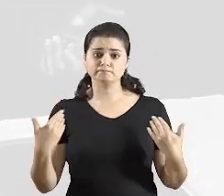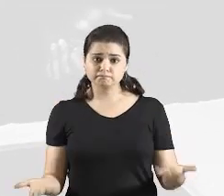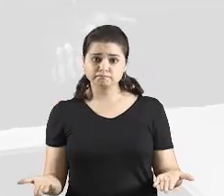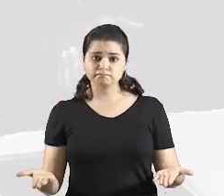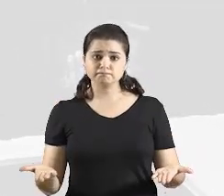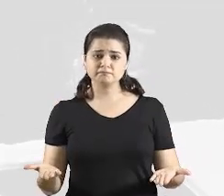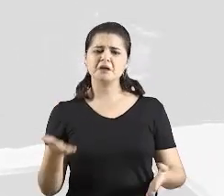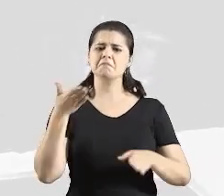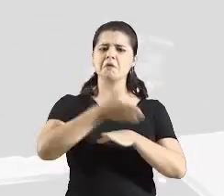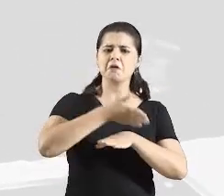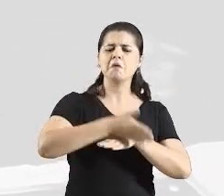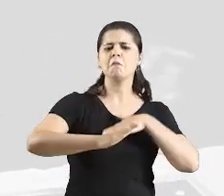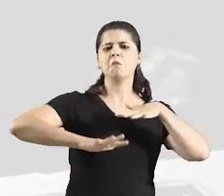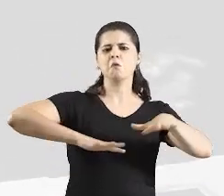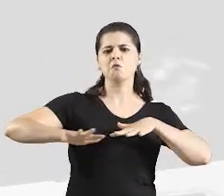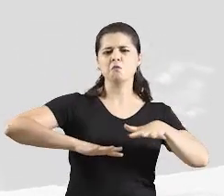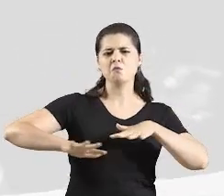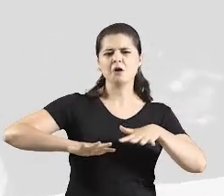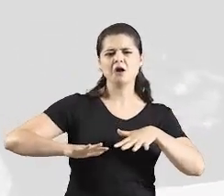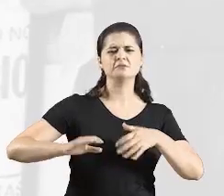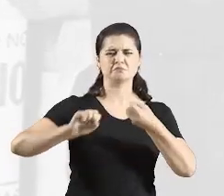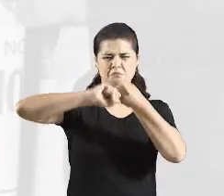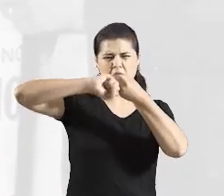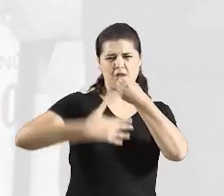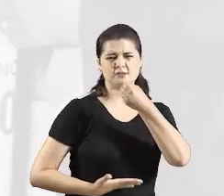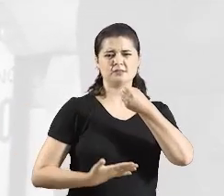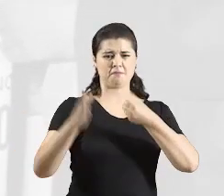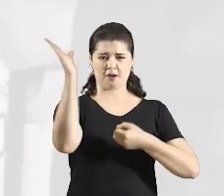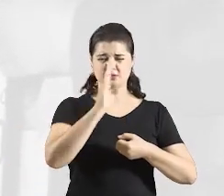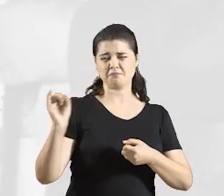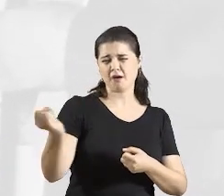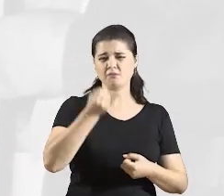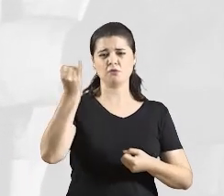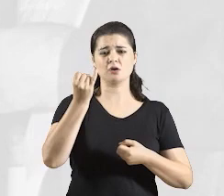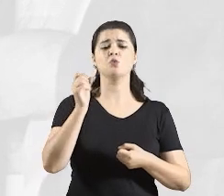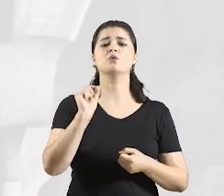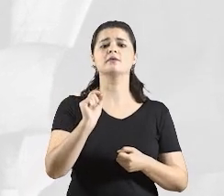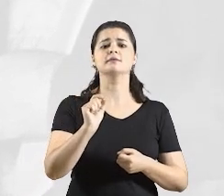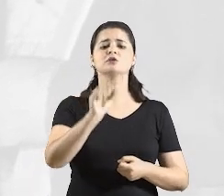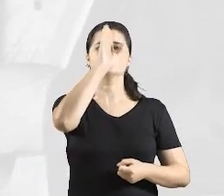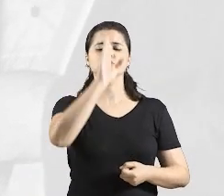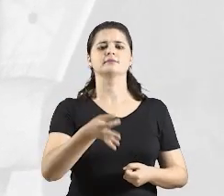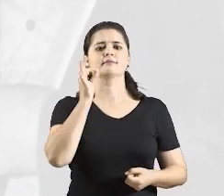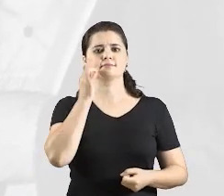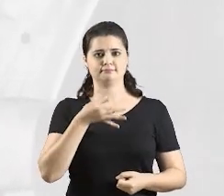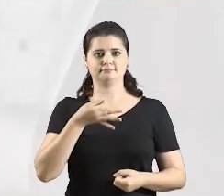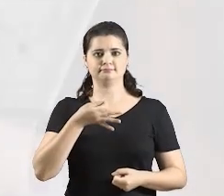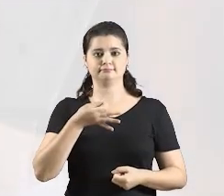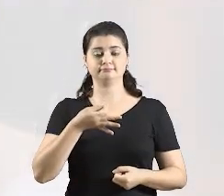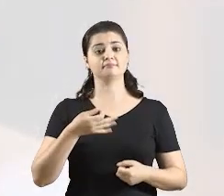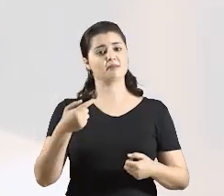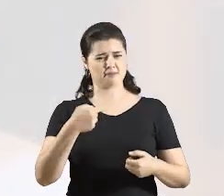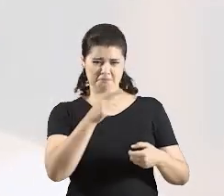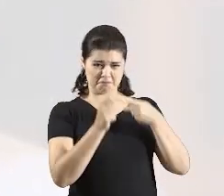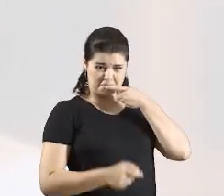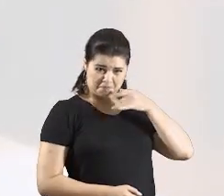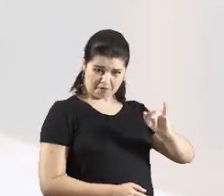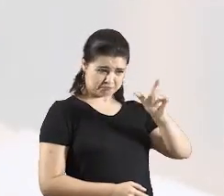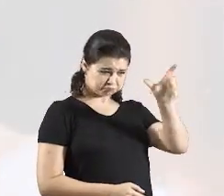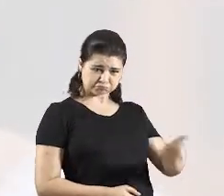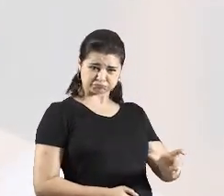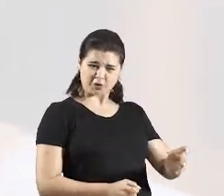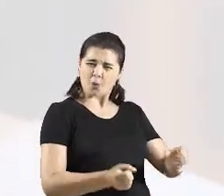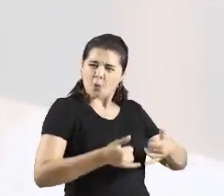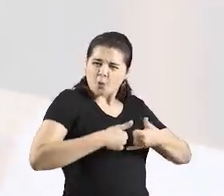disso, participou de um dos movimentos mais importantes da democracia brasileira, Direta Já. Eu tenho orgulho de ser filho de Mário Covas